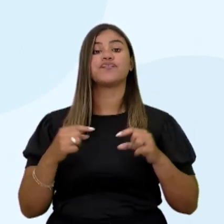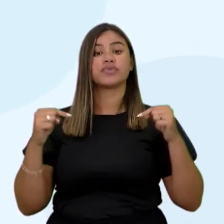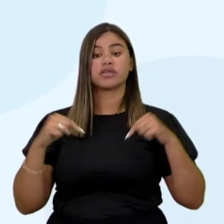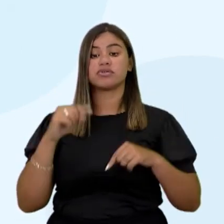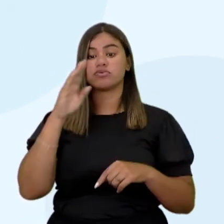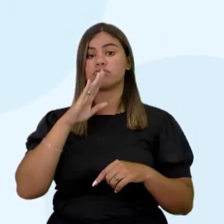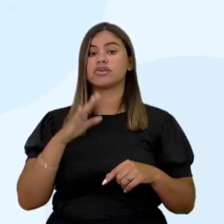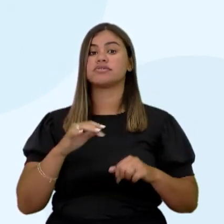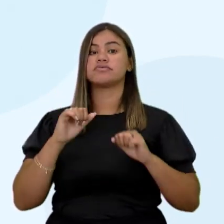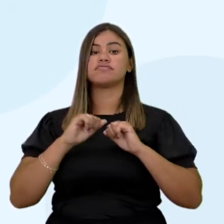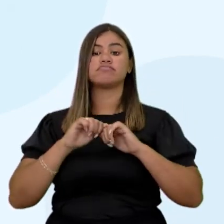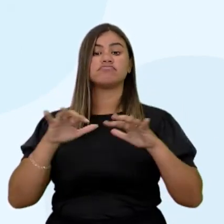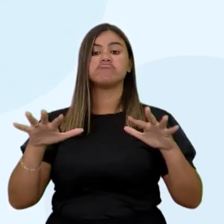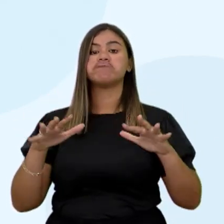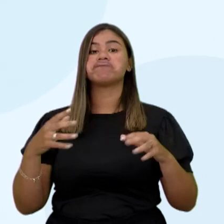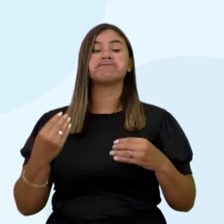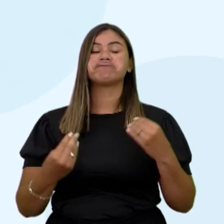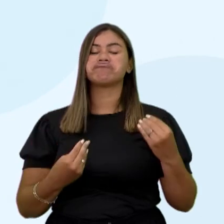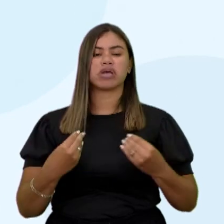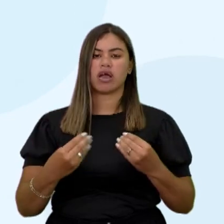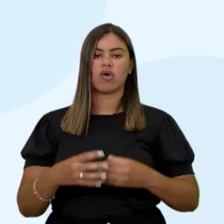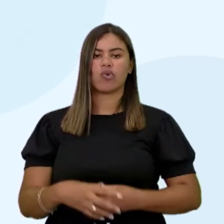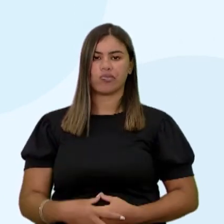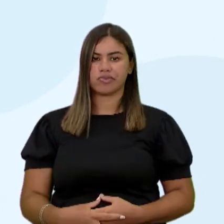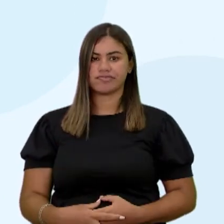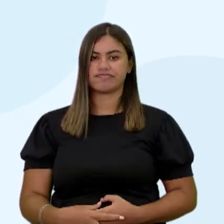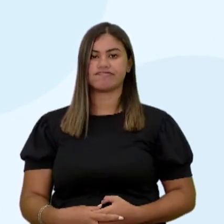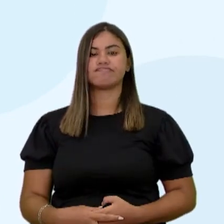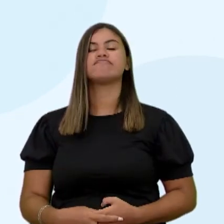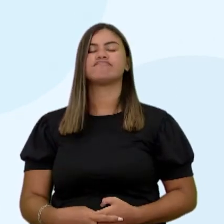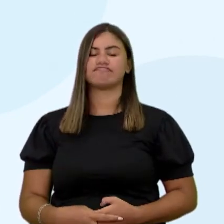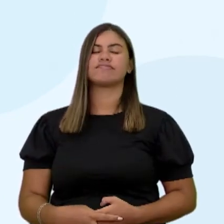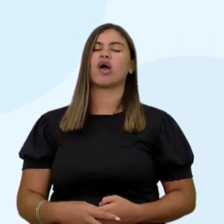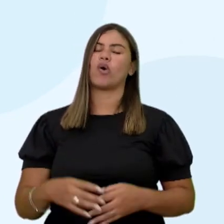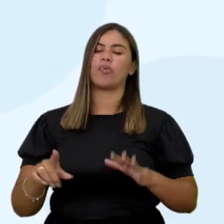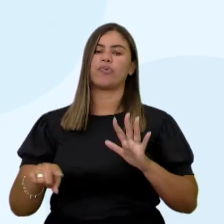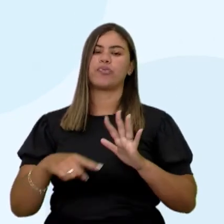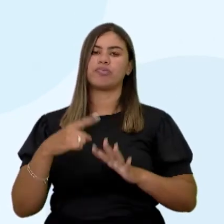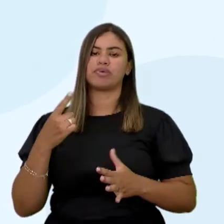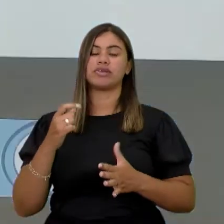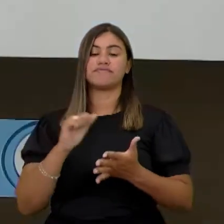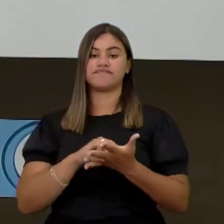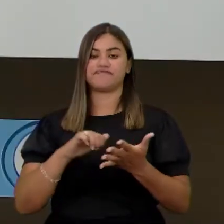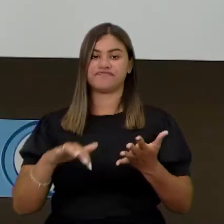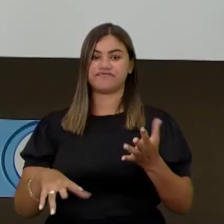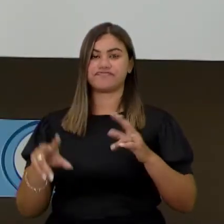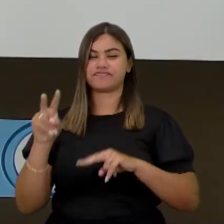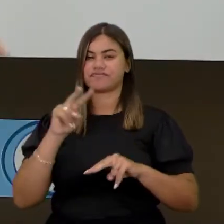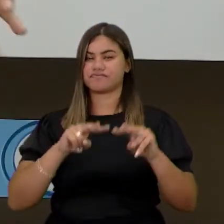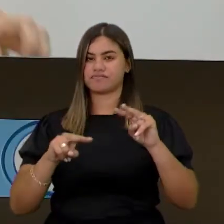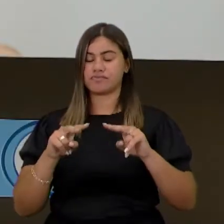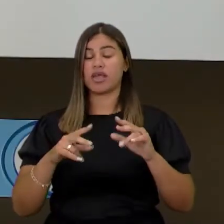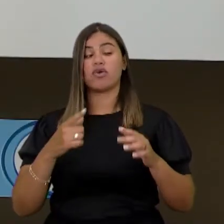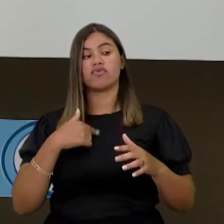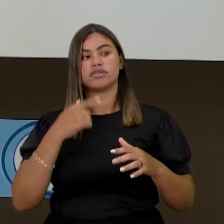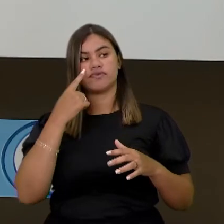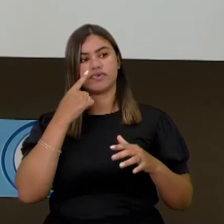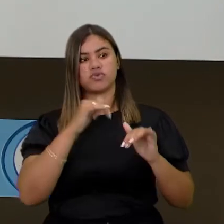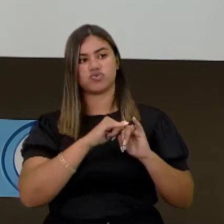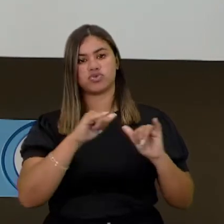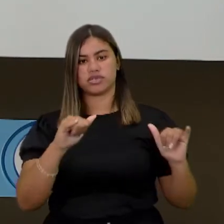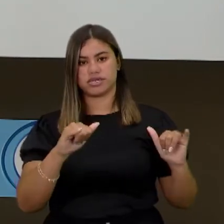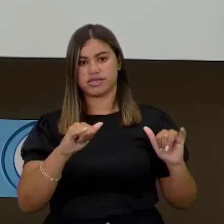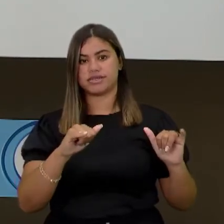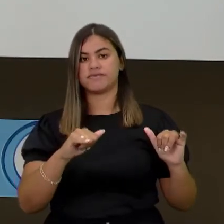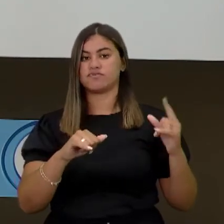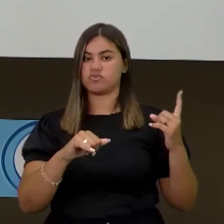Aí está a coisa. Aí é um primeiro exercício de observação no nosso observatório. Você pega a notícia A e o que você